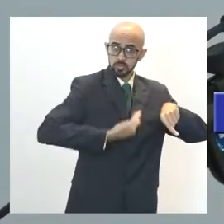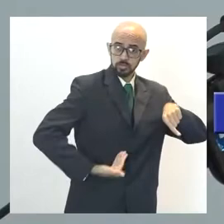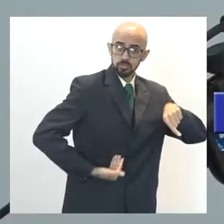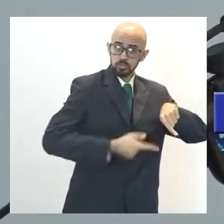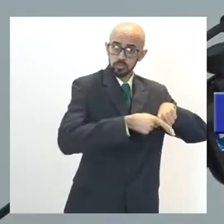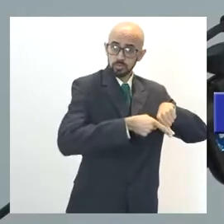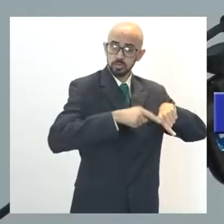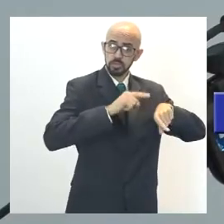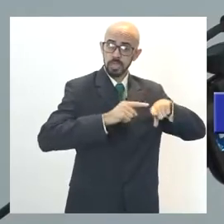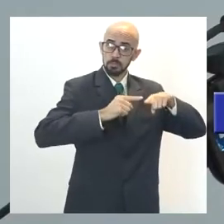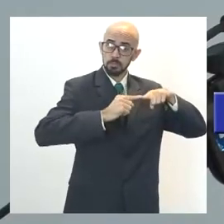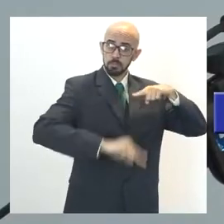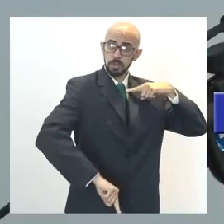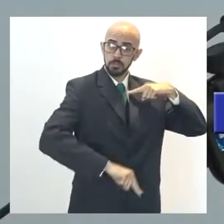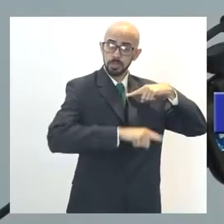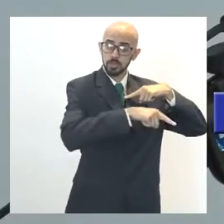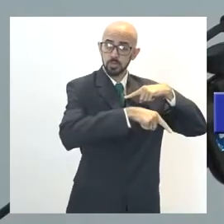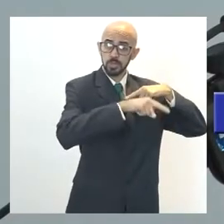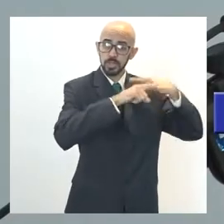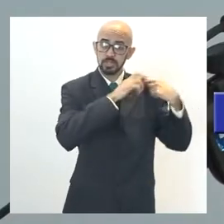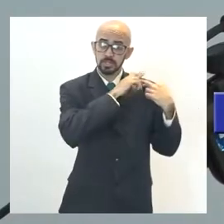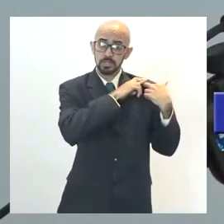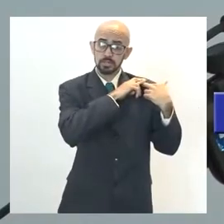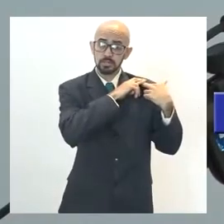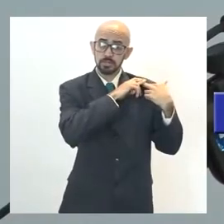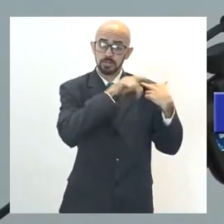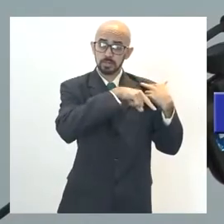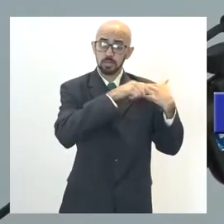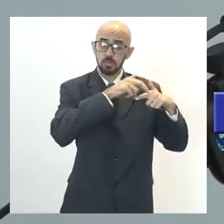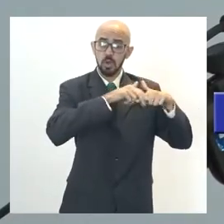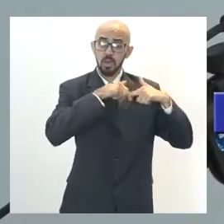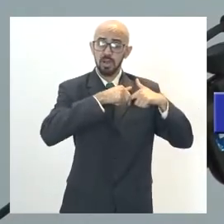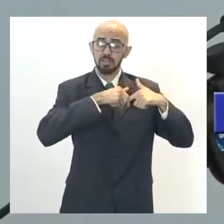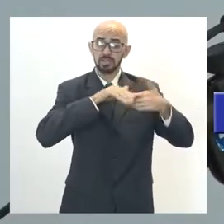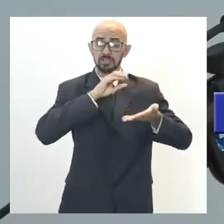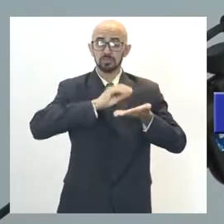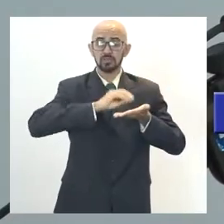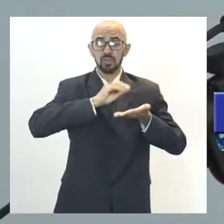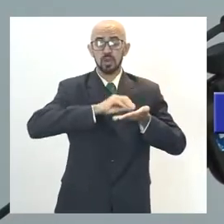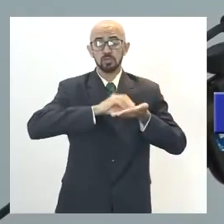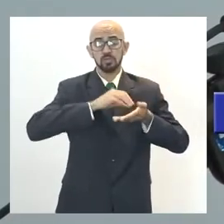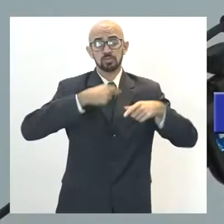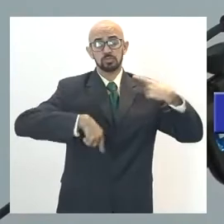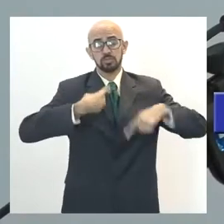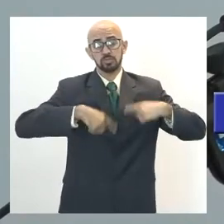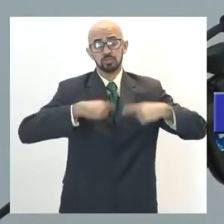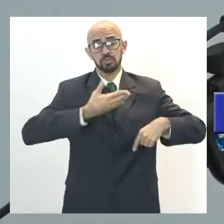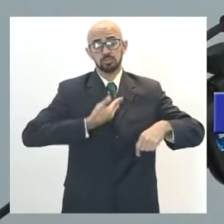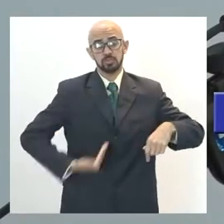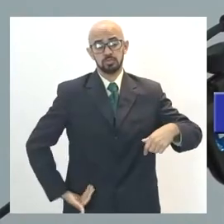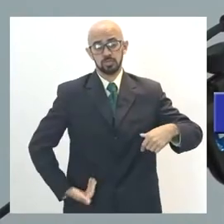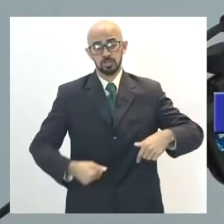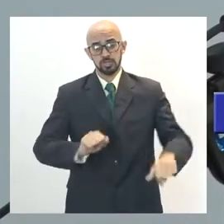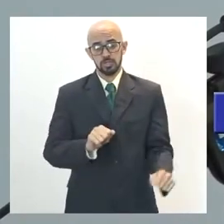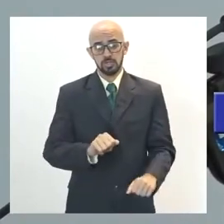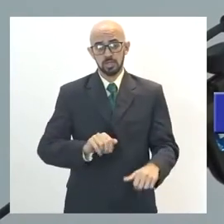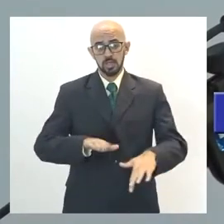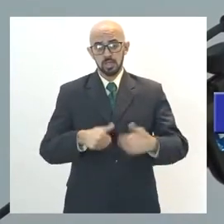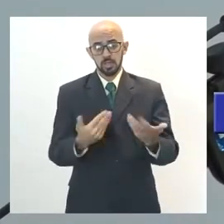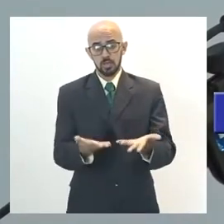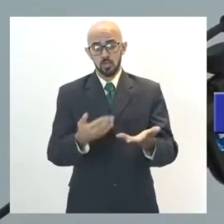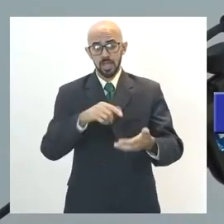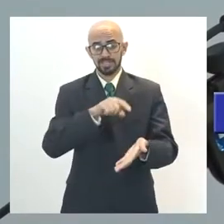imputada a responsabilidade pela precariedade das políticas públicas Então essa